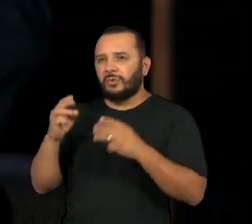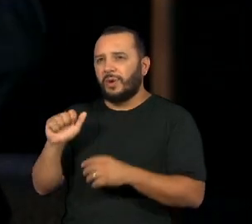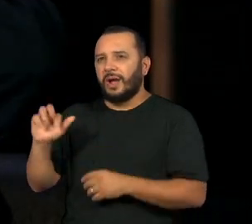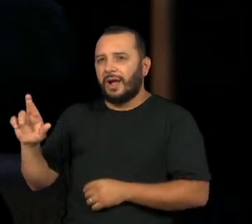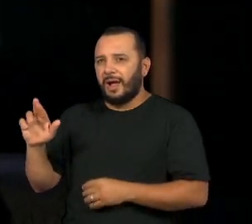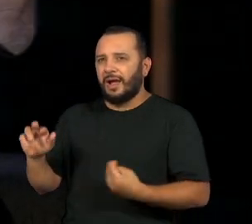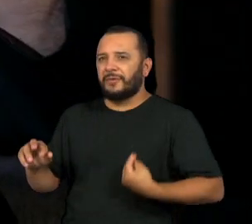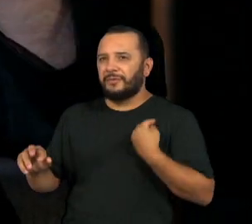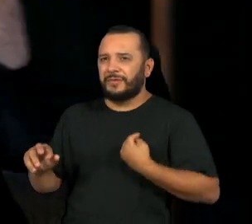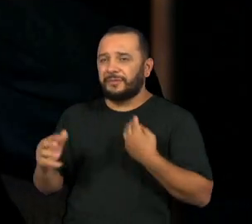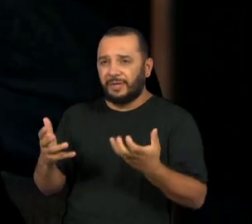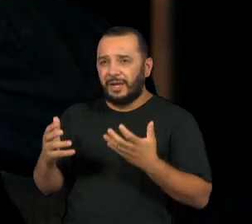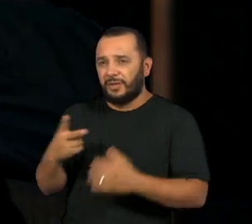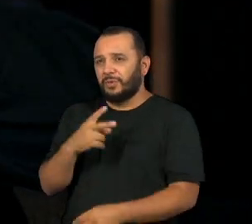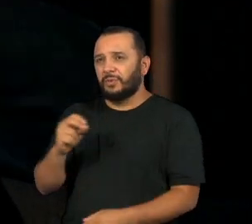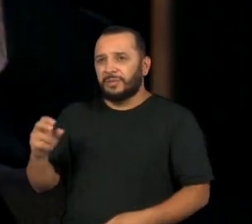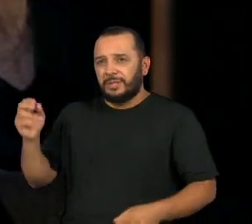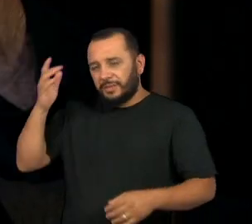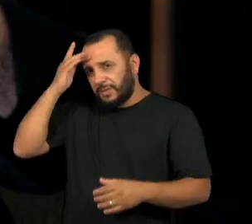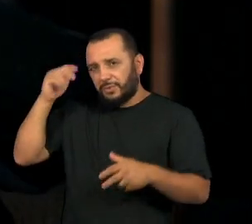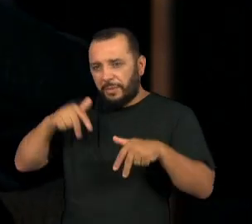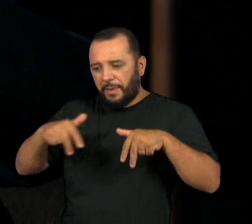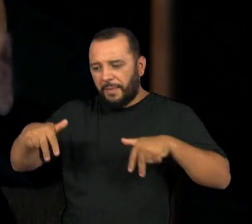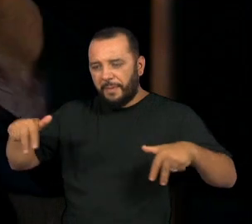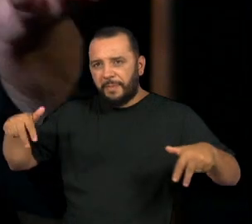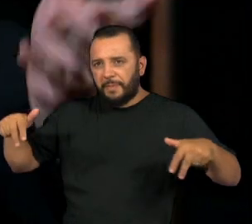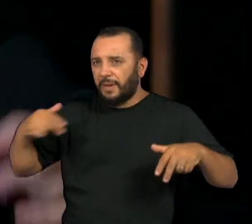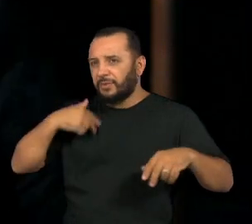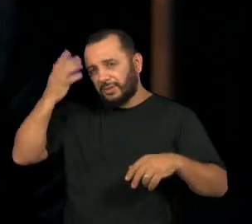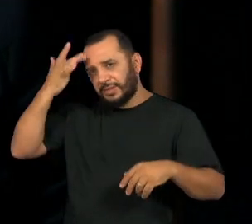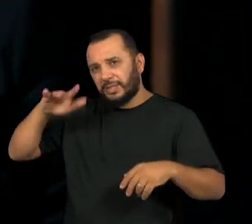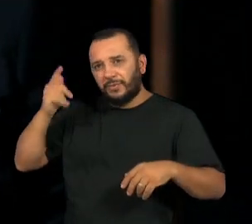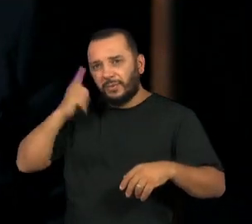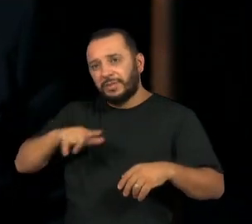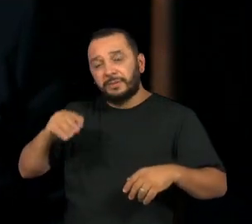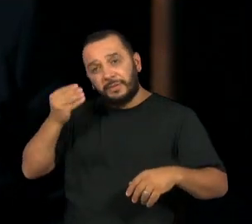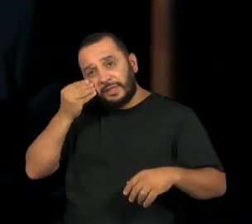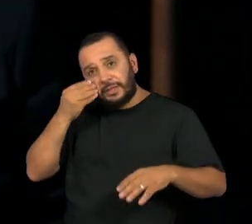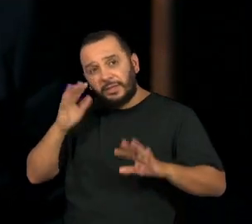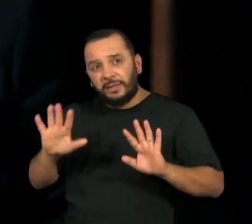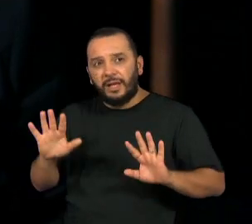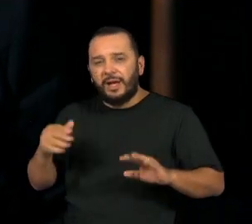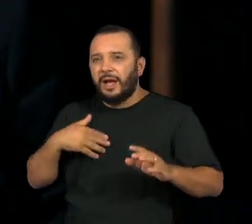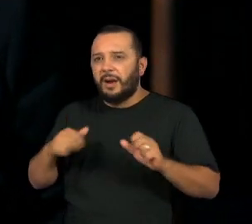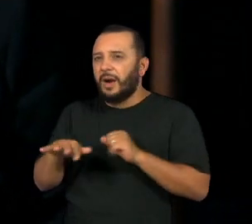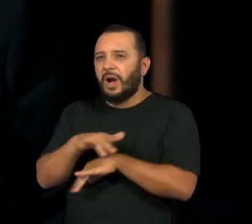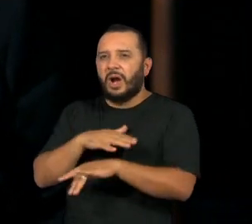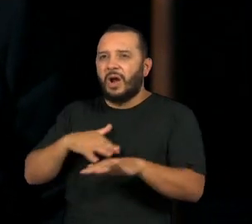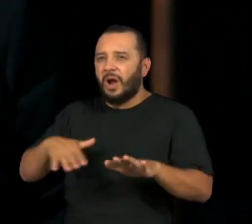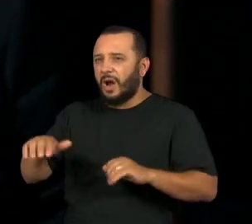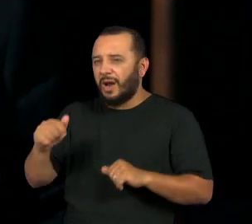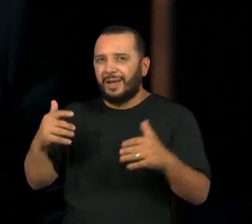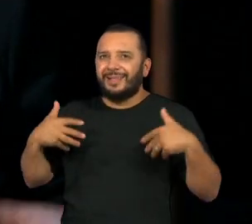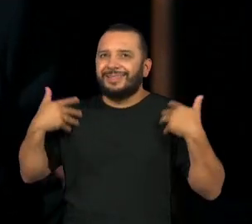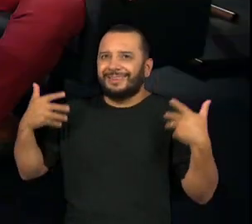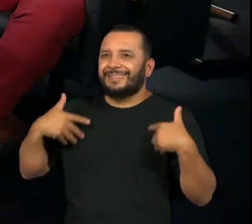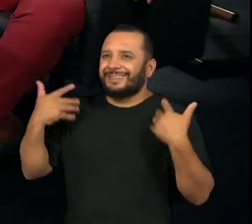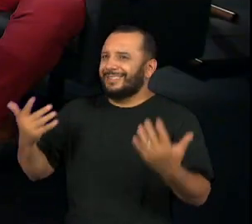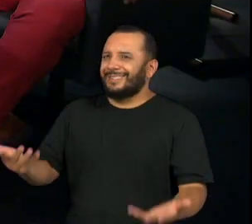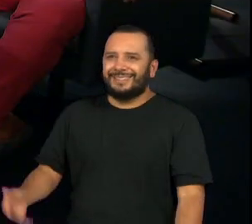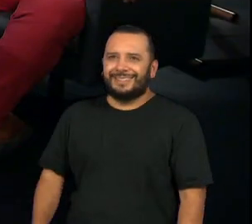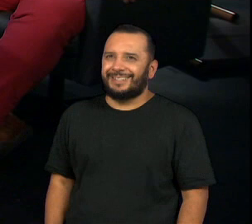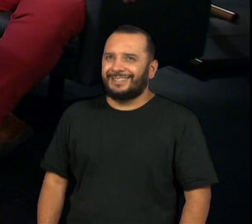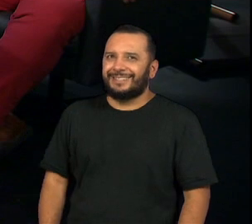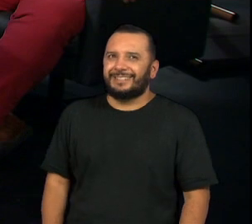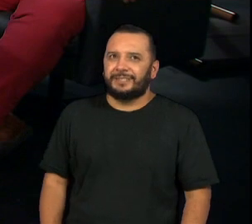quero colocar 200 pessoas no palco, não sei se eu vou conseguir, mas eu vou tentar. Aglomerar, eu quero fazer a alegria.